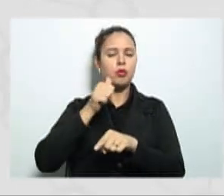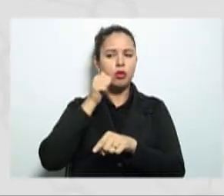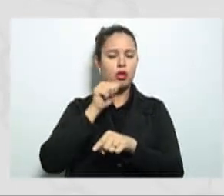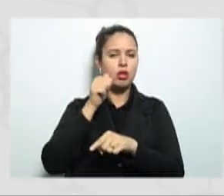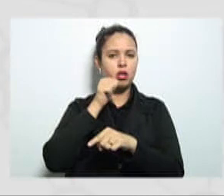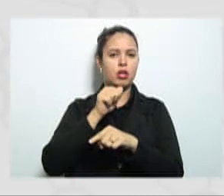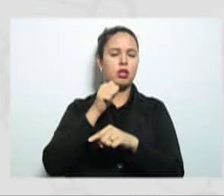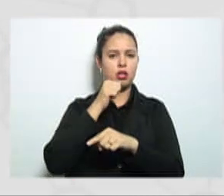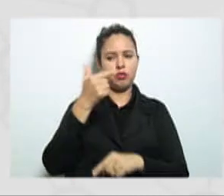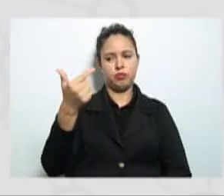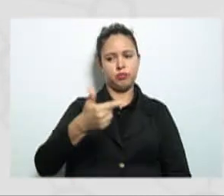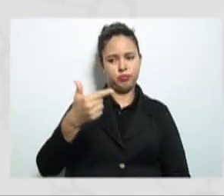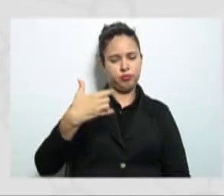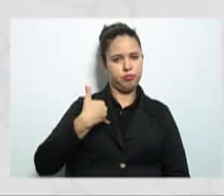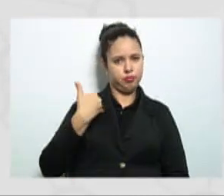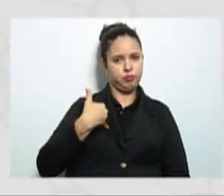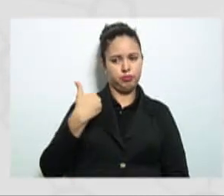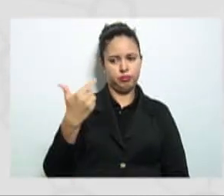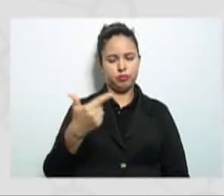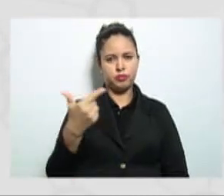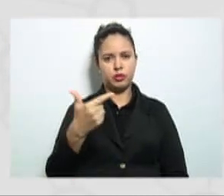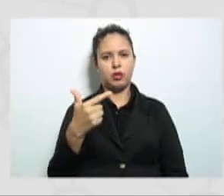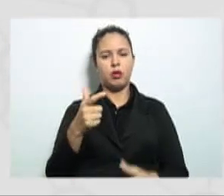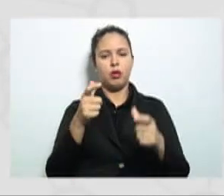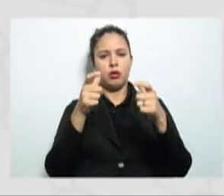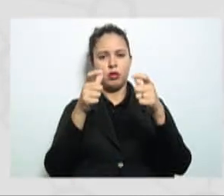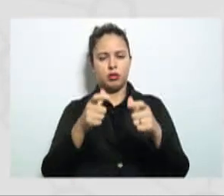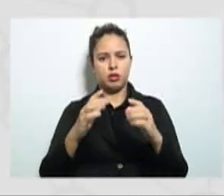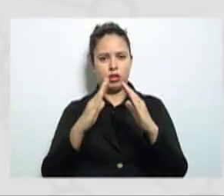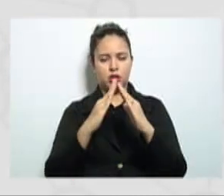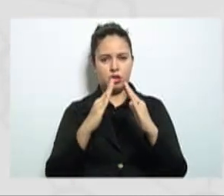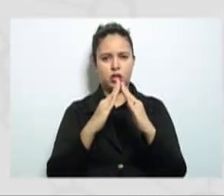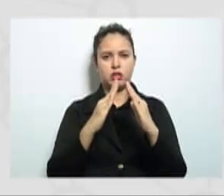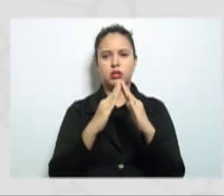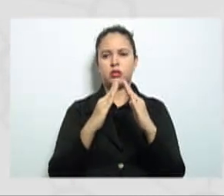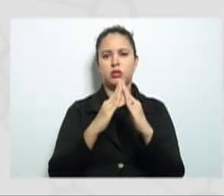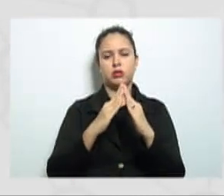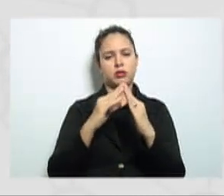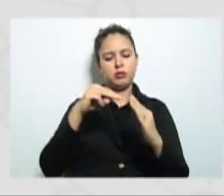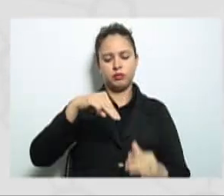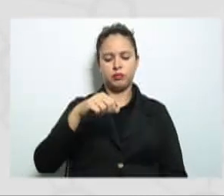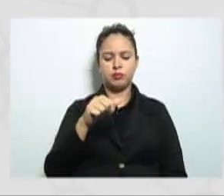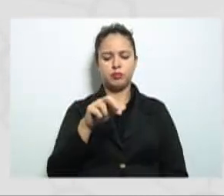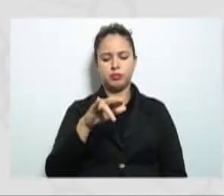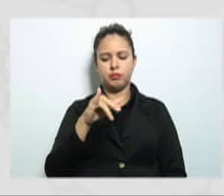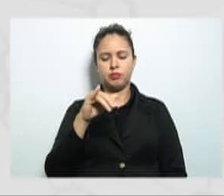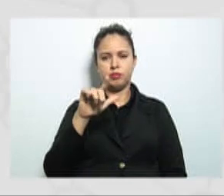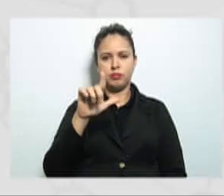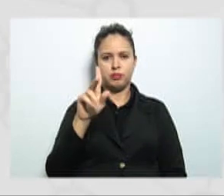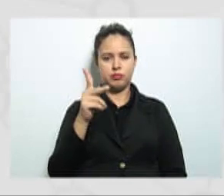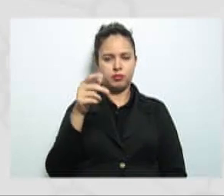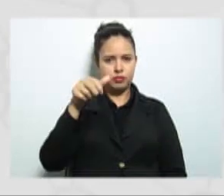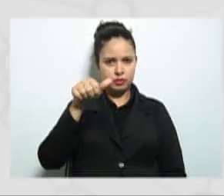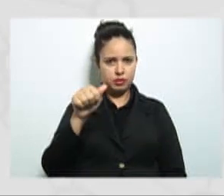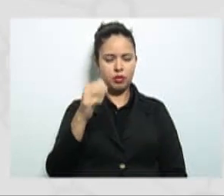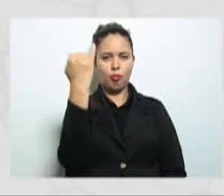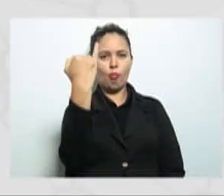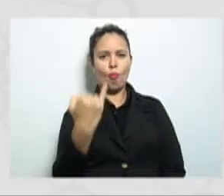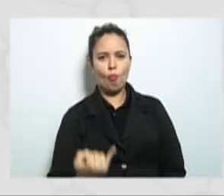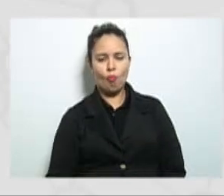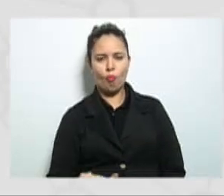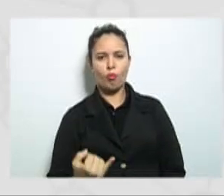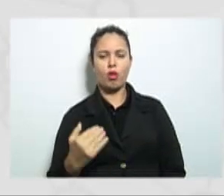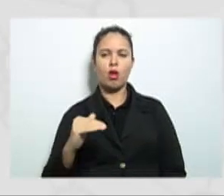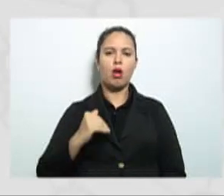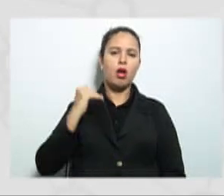anos, moradora da cidade de Marília, era magra, alta, 1,75 m, cabelos pretos e